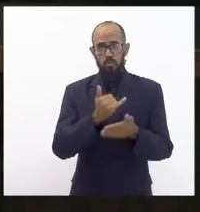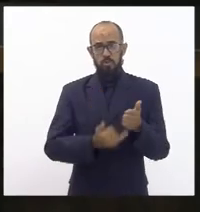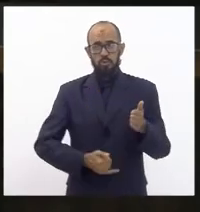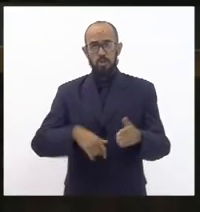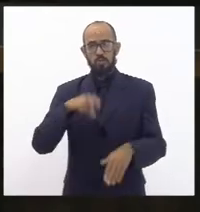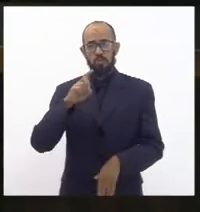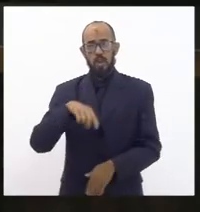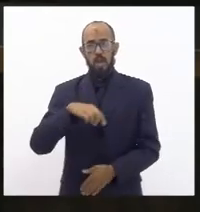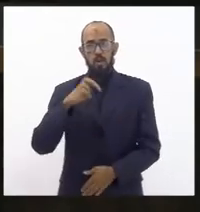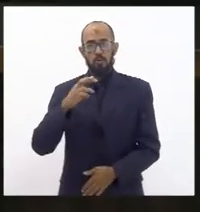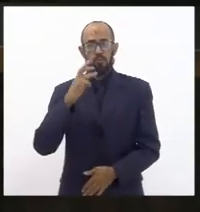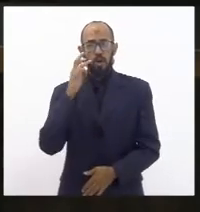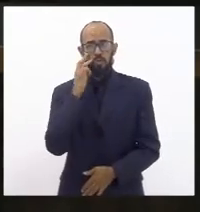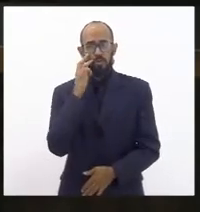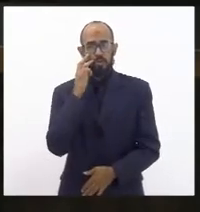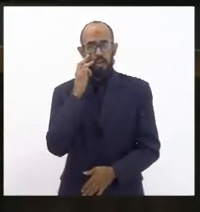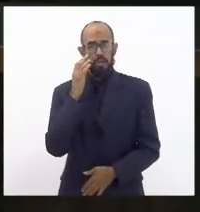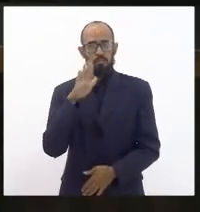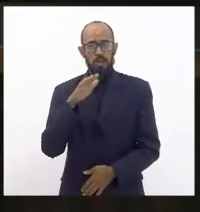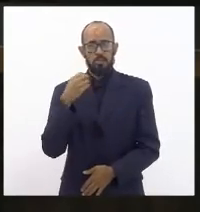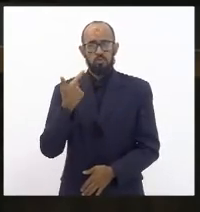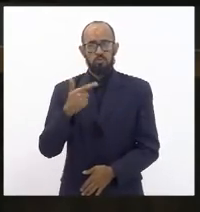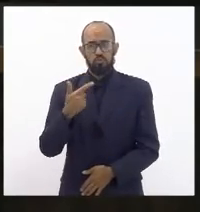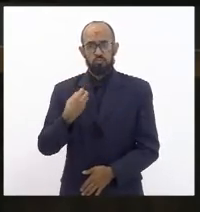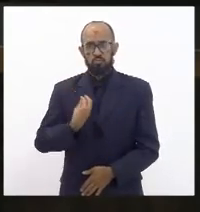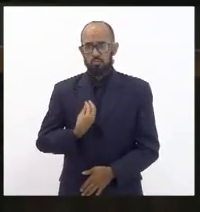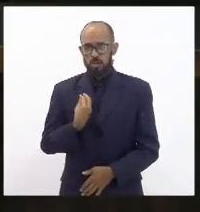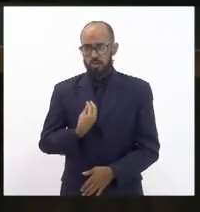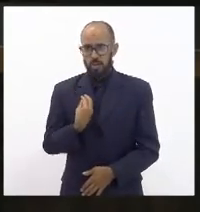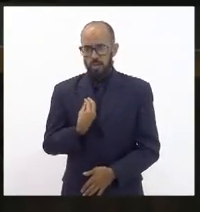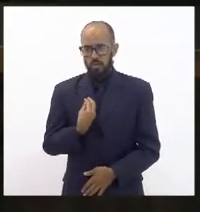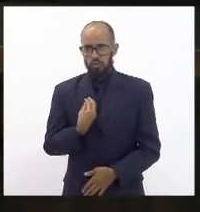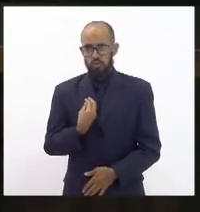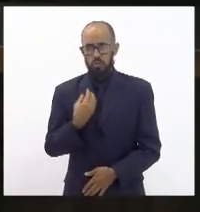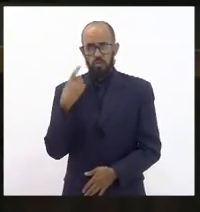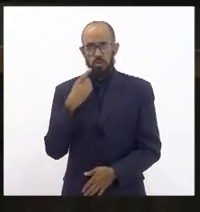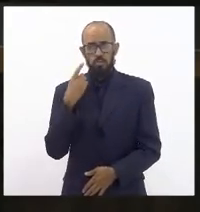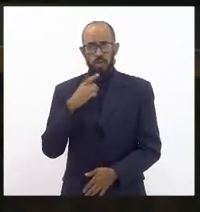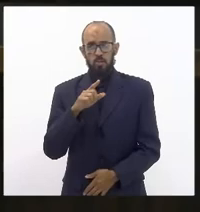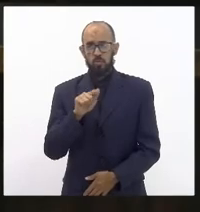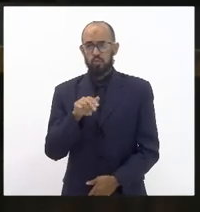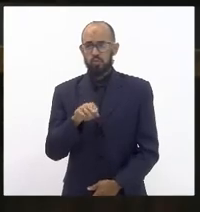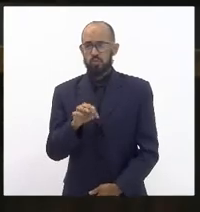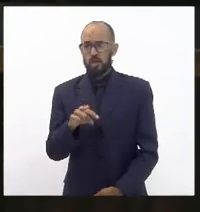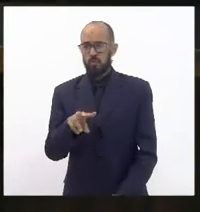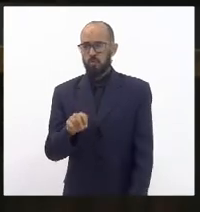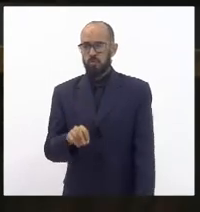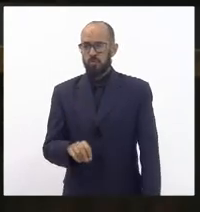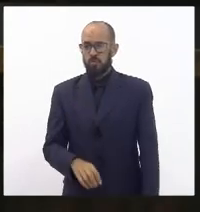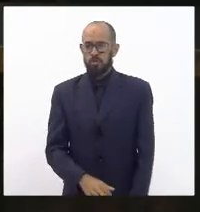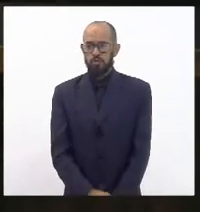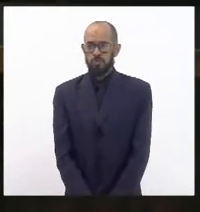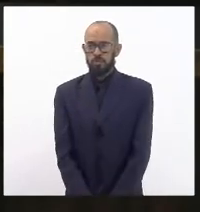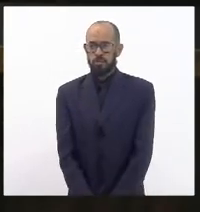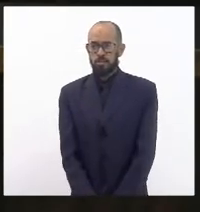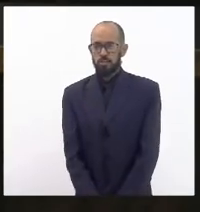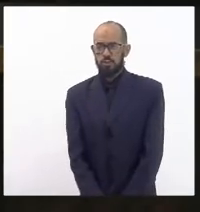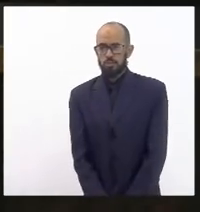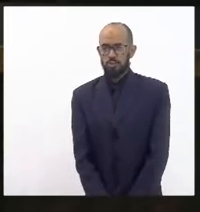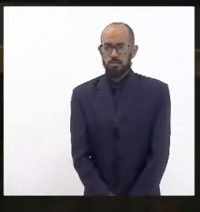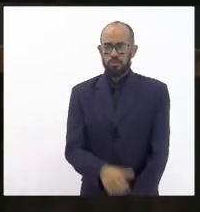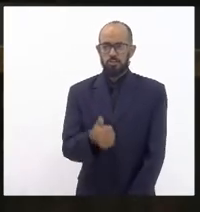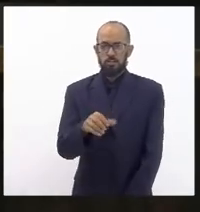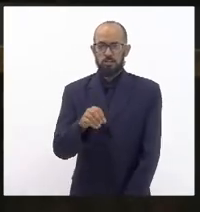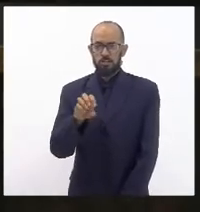Deputado waldeck Carneiro não se encontrando presente Deputado Gustavo Schmidt vossa excelência tem 10 minutos para